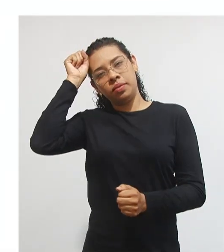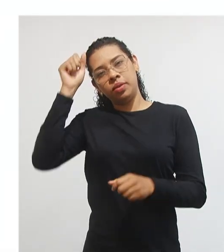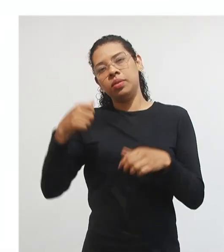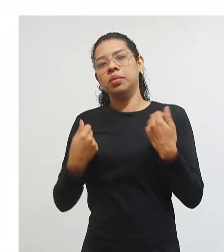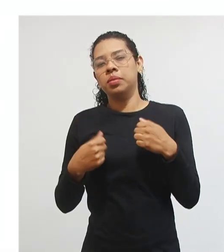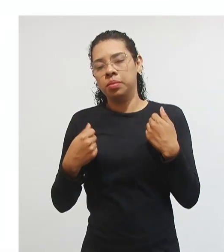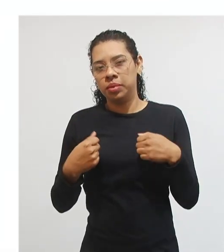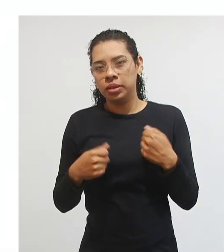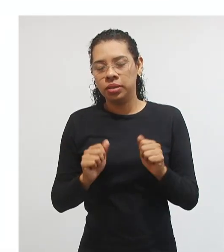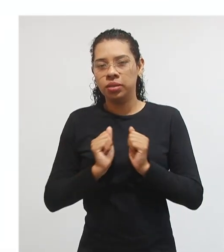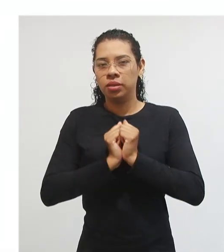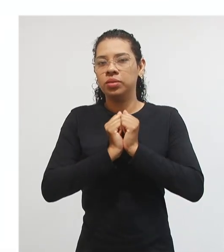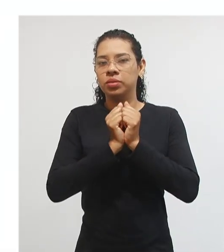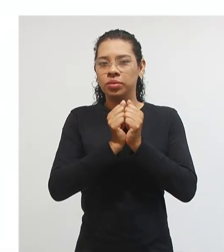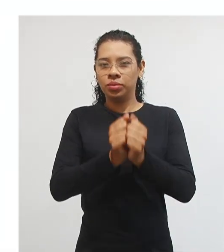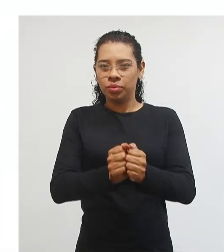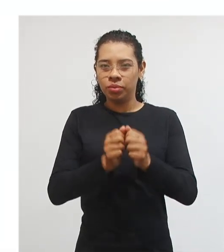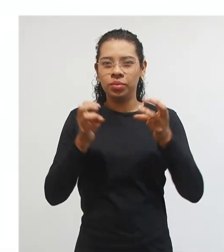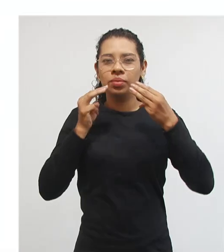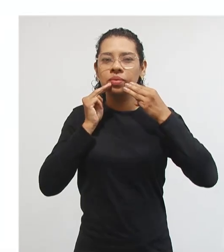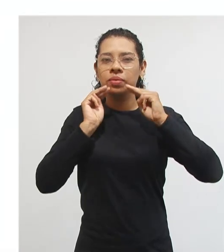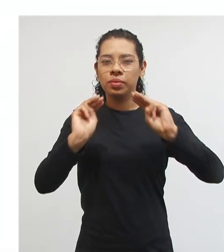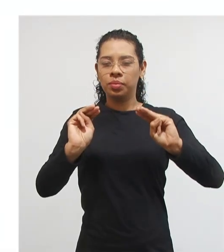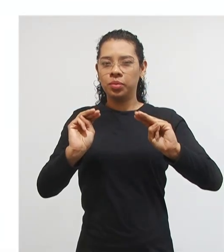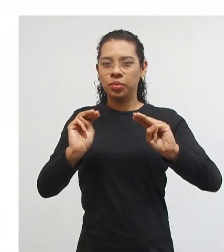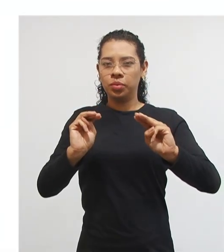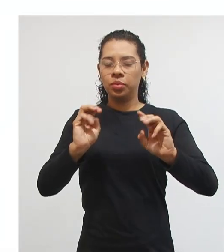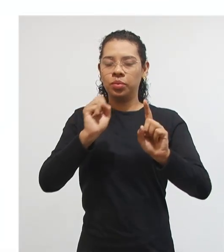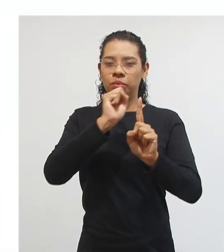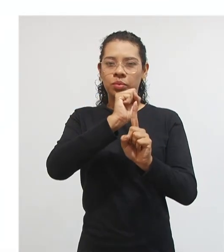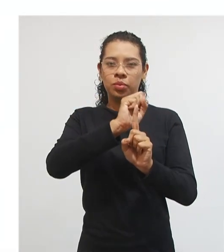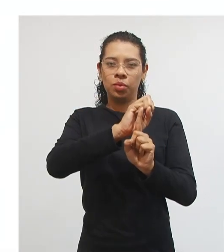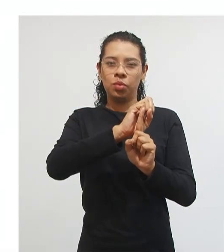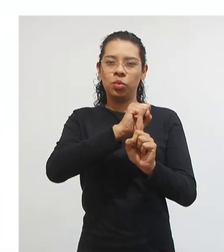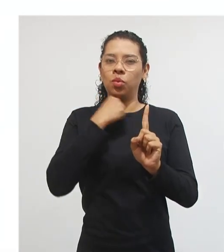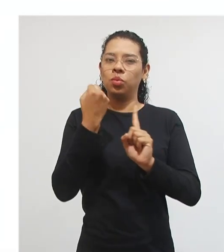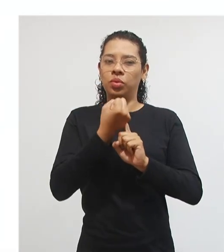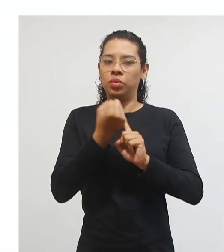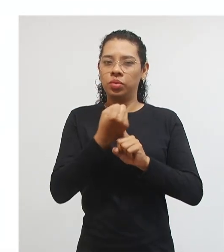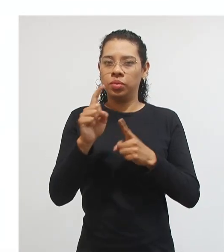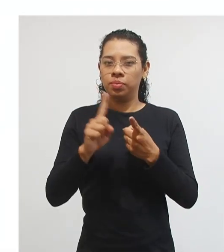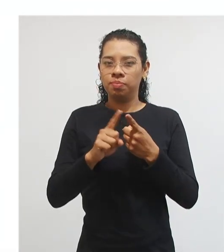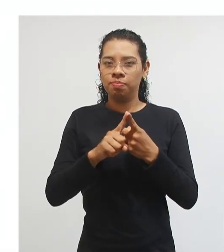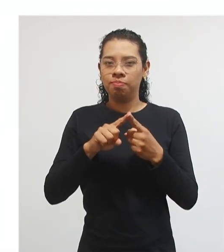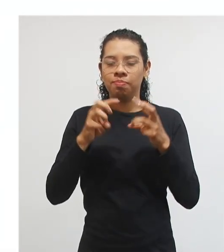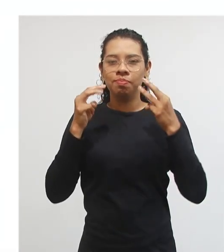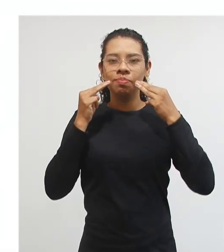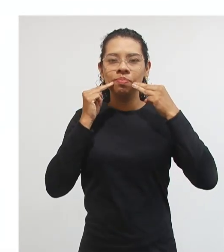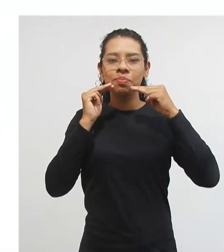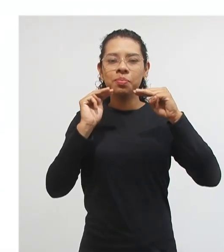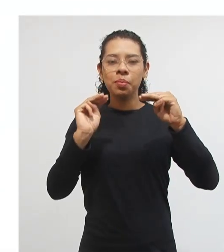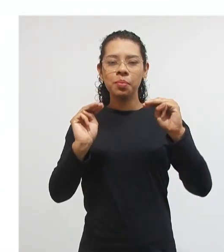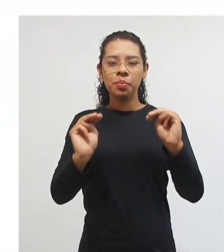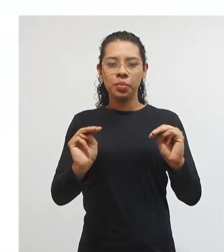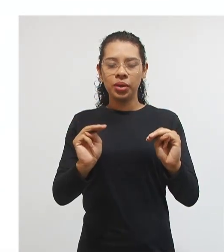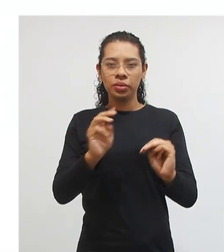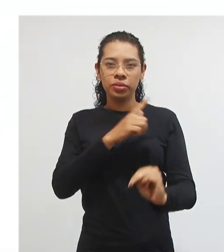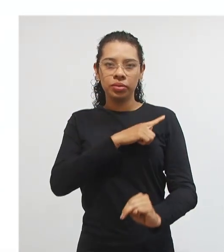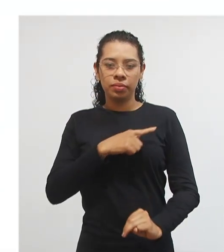do marketing, né, dessa pessoa que se elegeu. Então, ele serve para informar a população sobre o